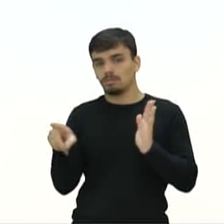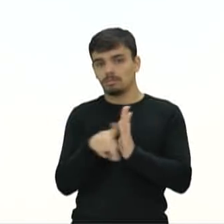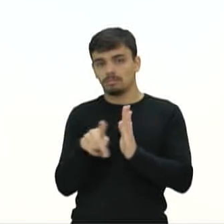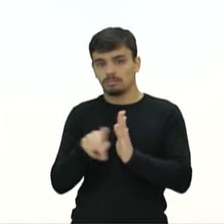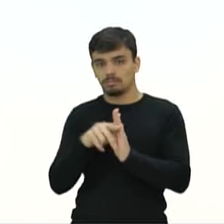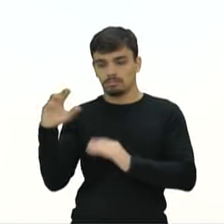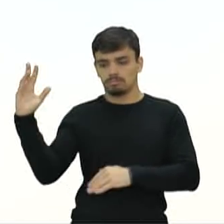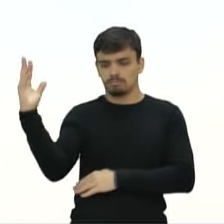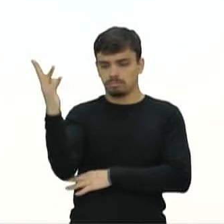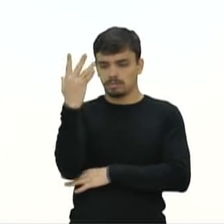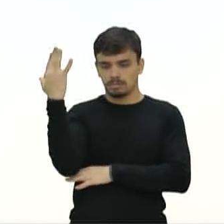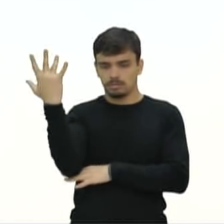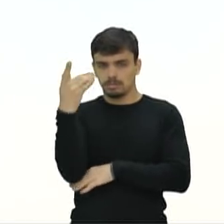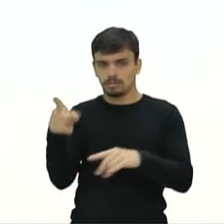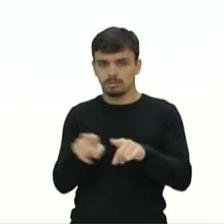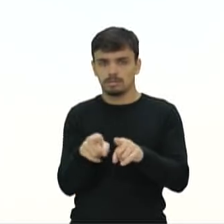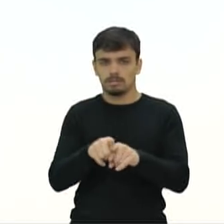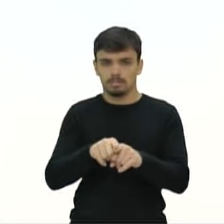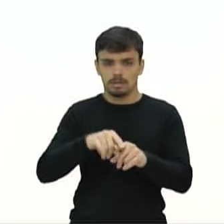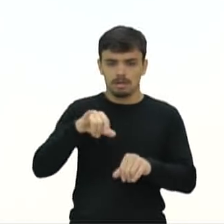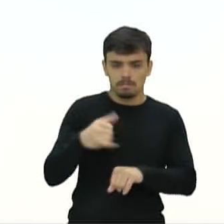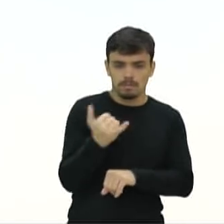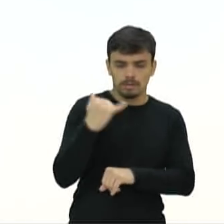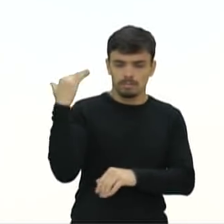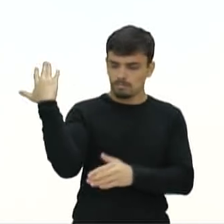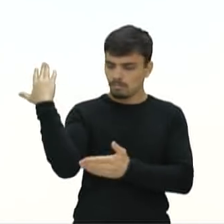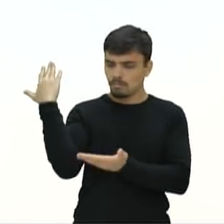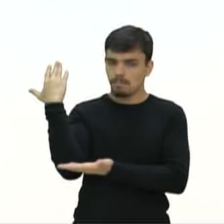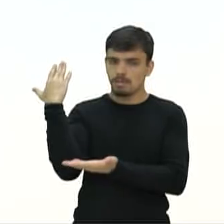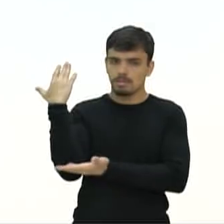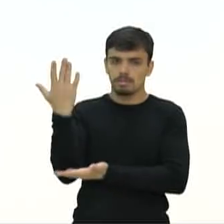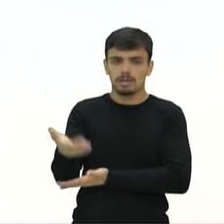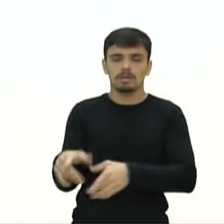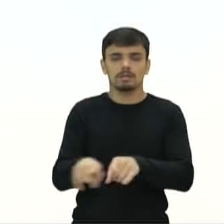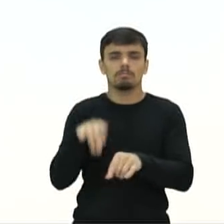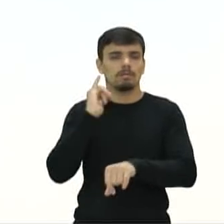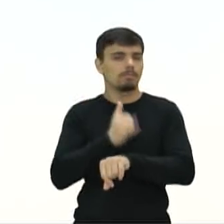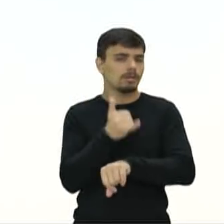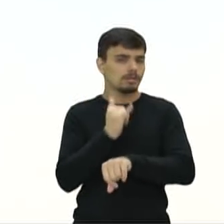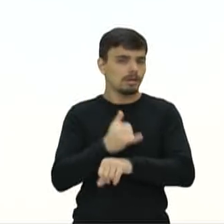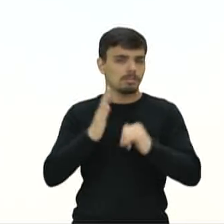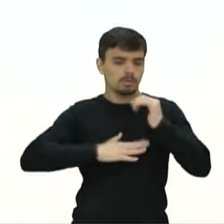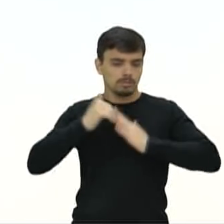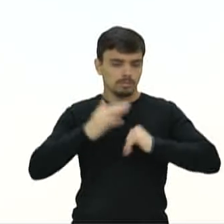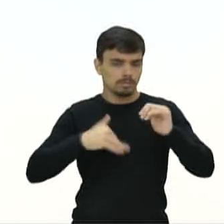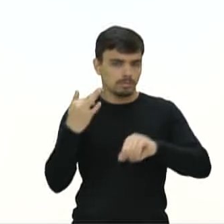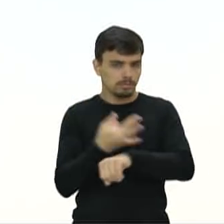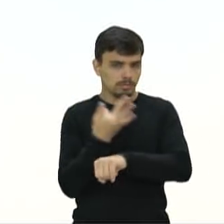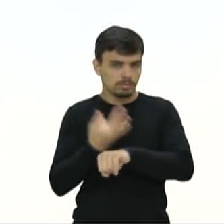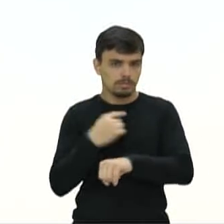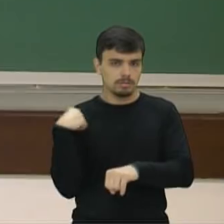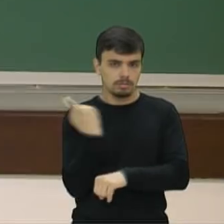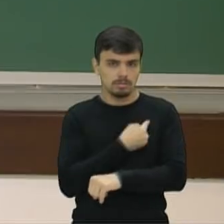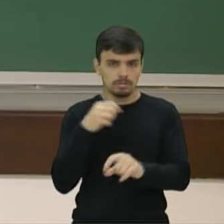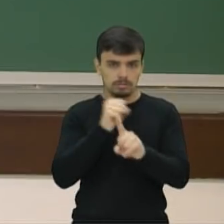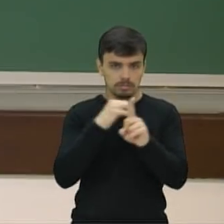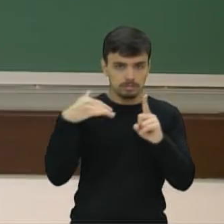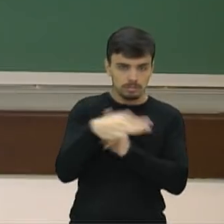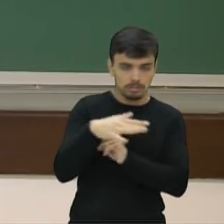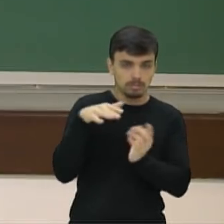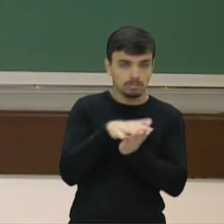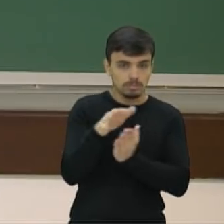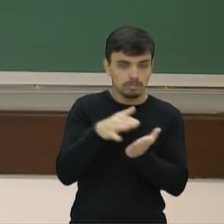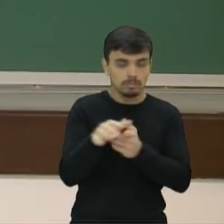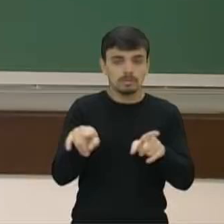cobertura vegetal, vamos ter a exploração da madeira, de minérios para produzir e sustentar toda essa nossa sociedade de consumo, além